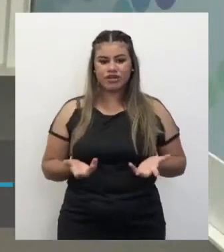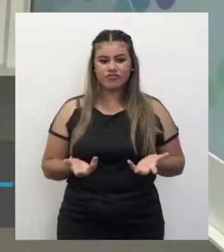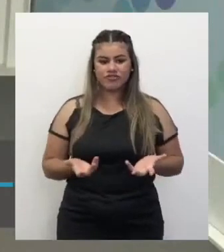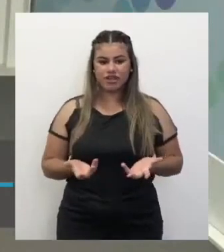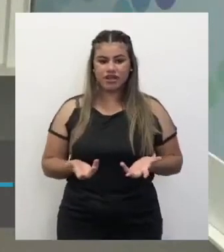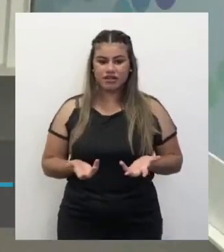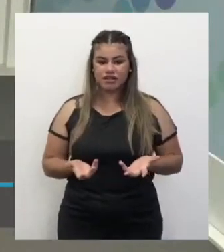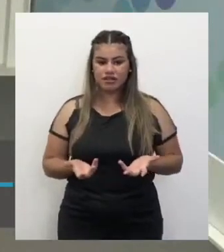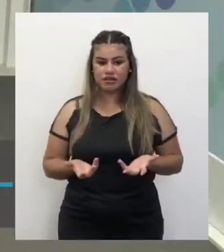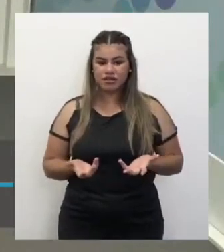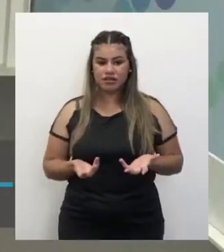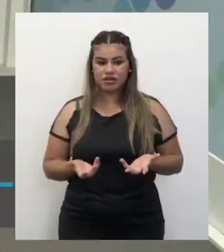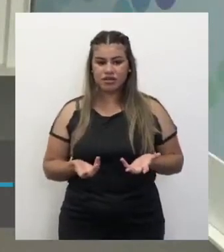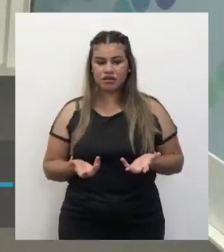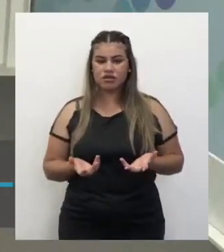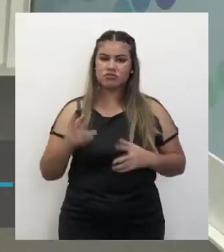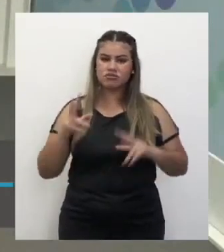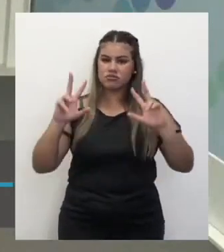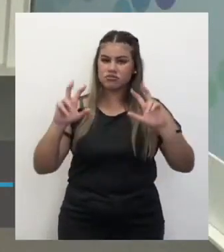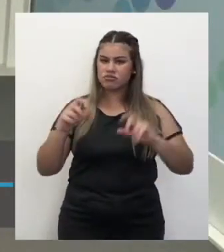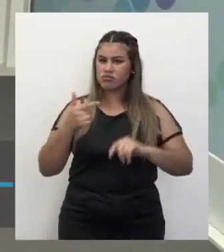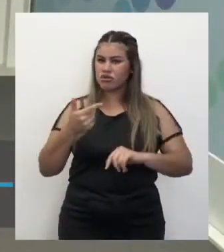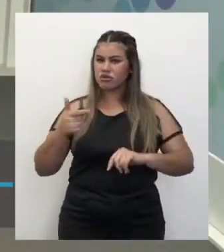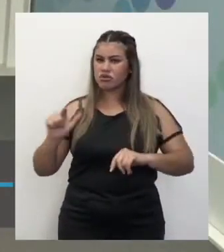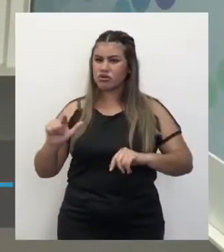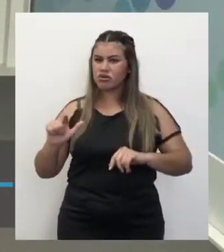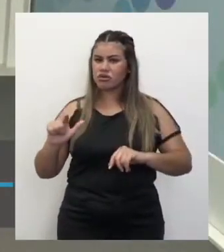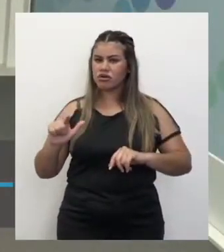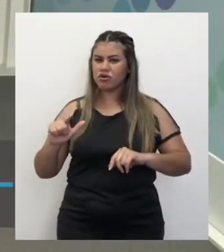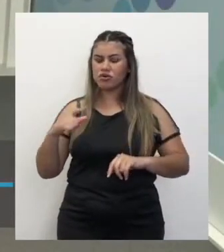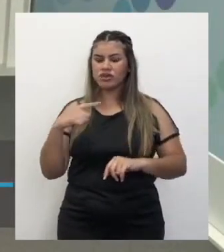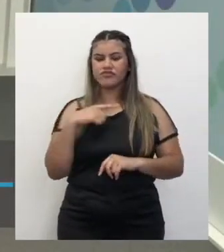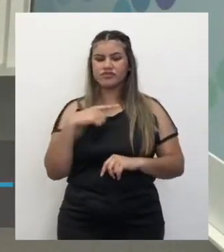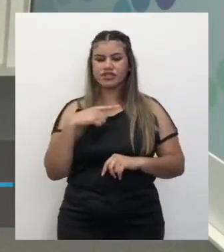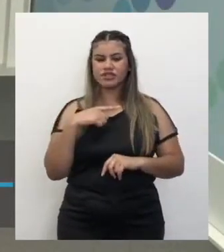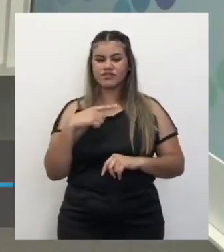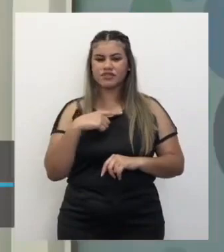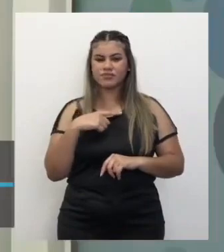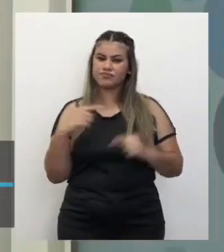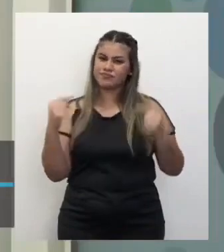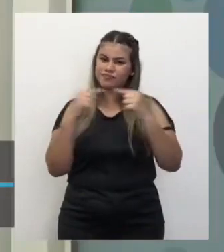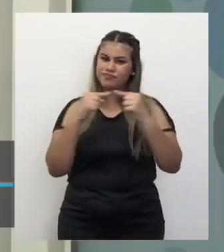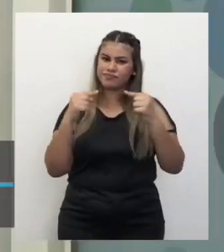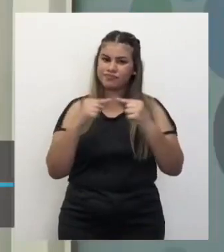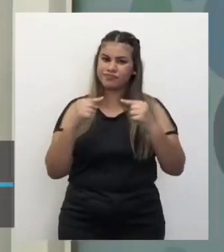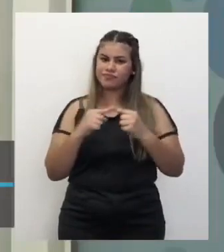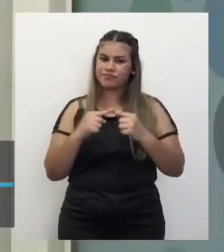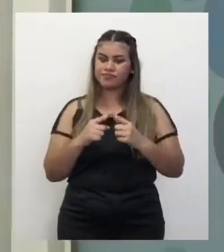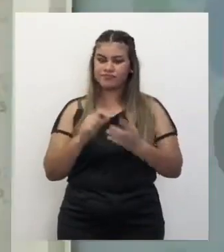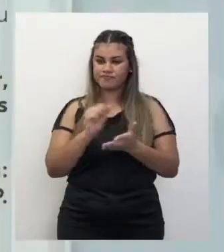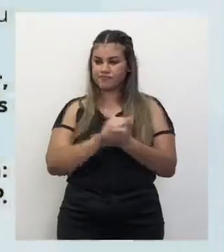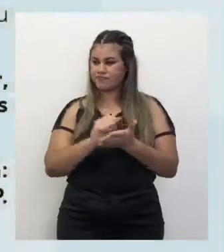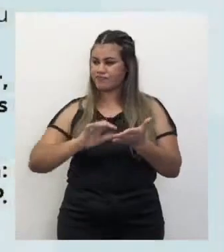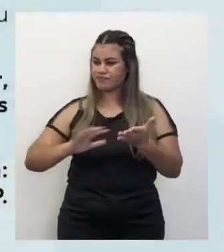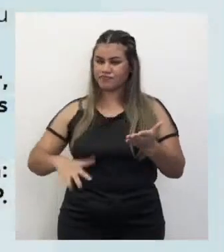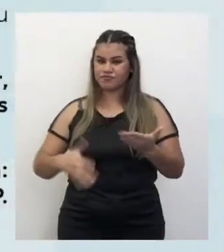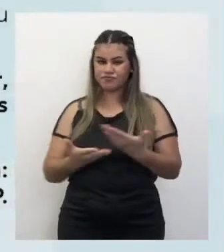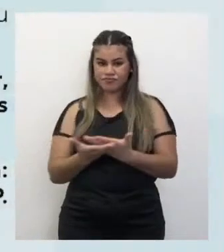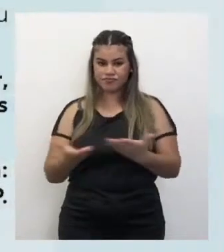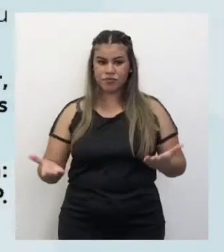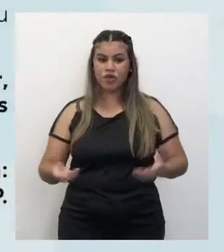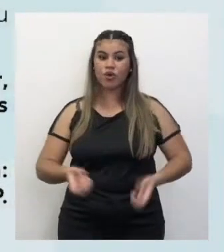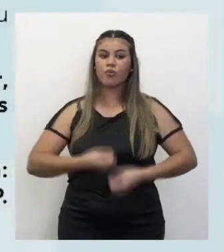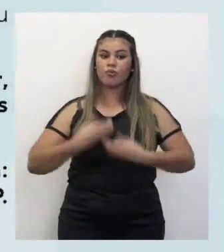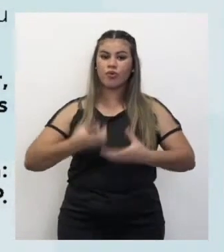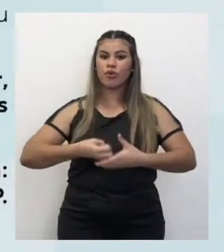que roubava livros. Faz sentido, né? Que a questão do... É verdade. Gente, olha só, atividade para você. Vamos lá. O poema